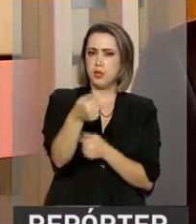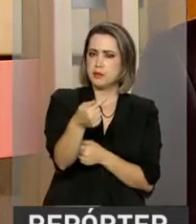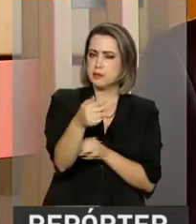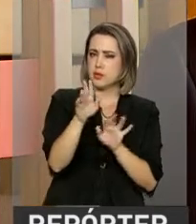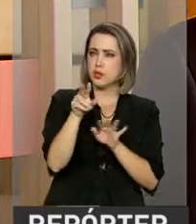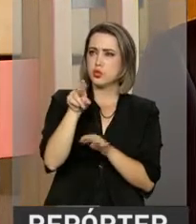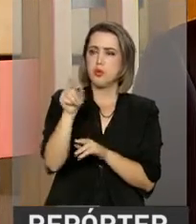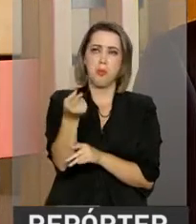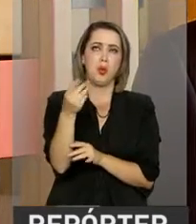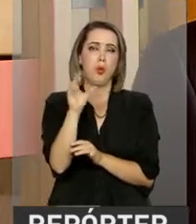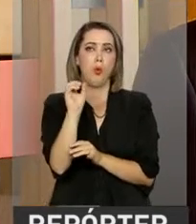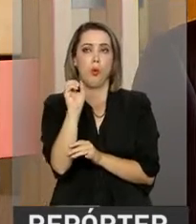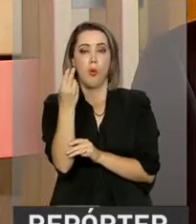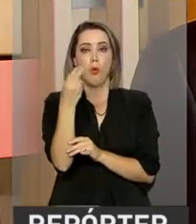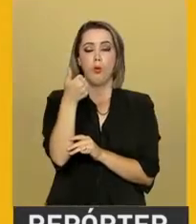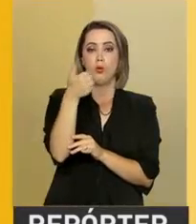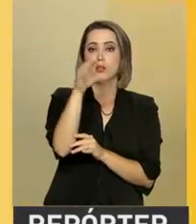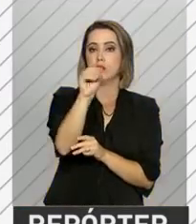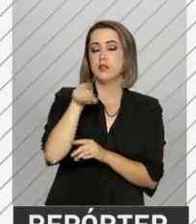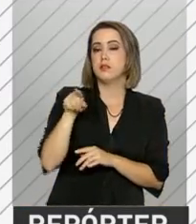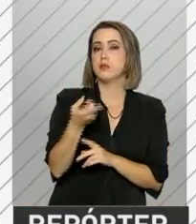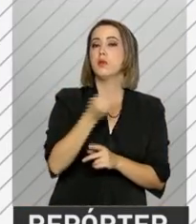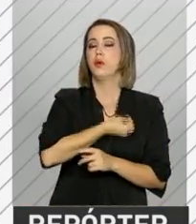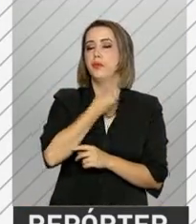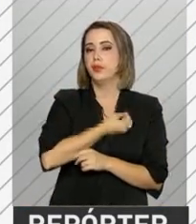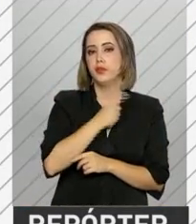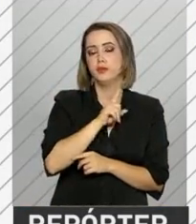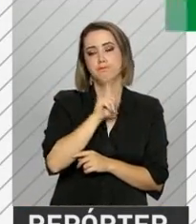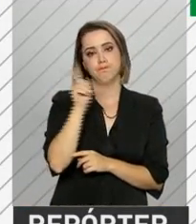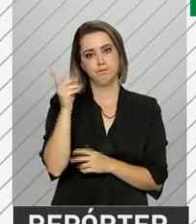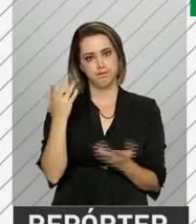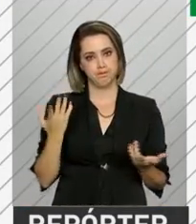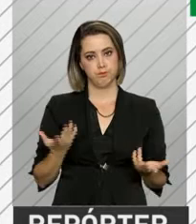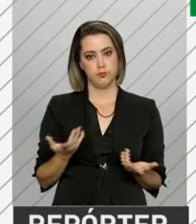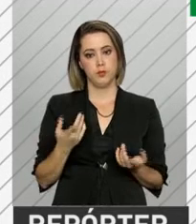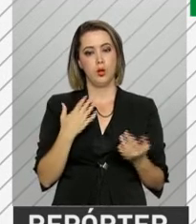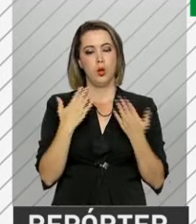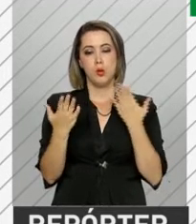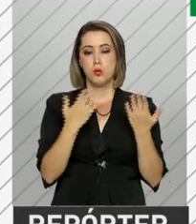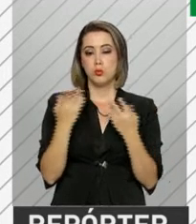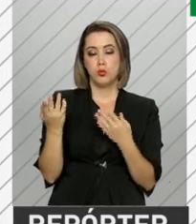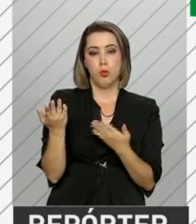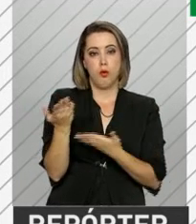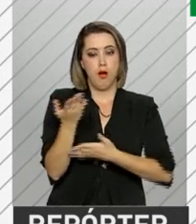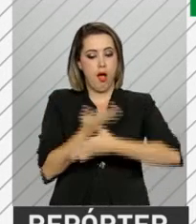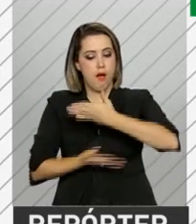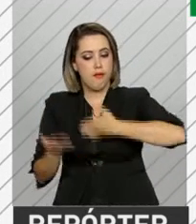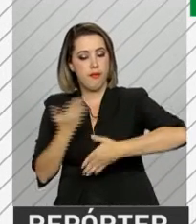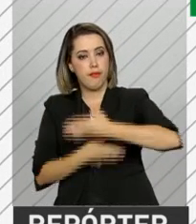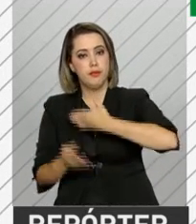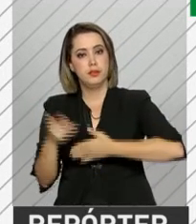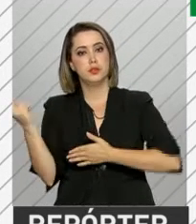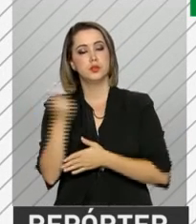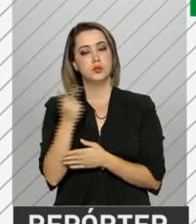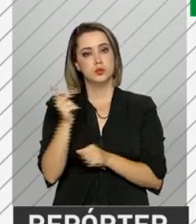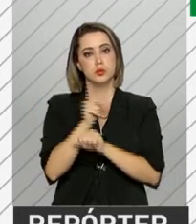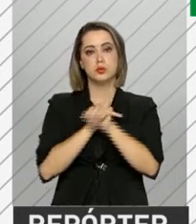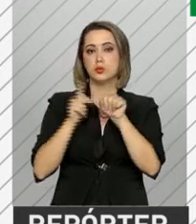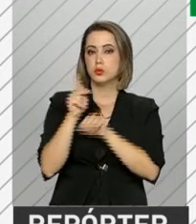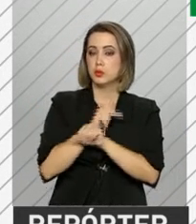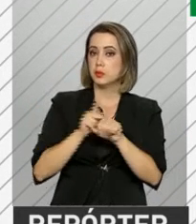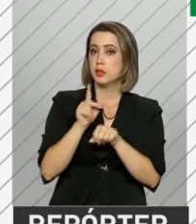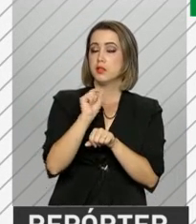brasileiros vivem no país entre 2000 e 2006 o intercâmbio comercial entre brasil e emirados árabes